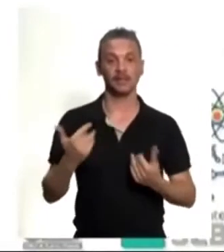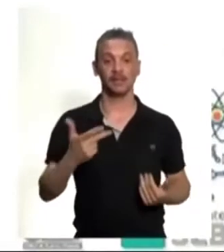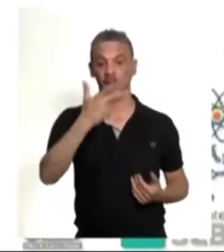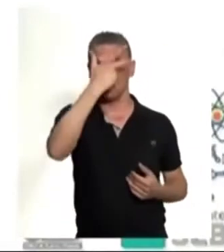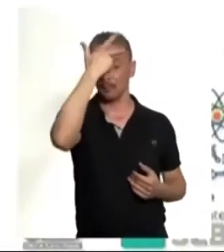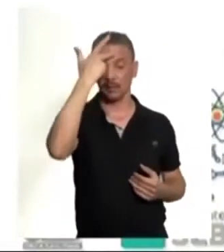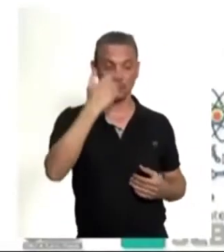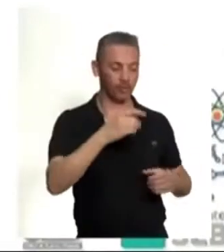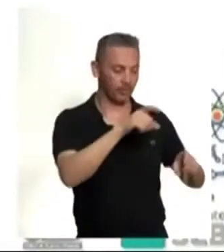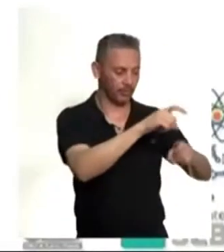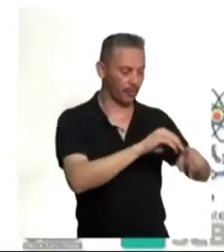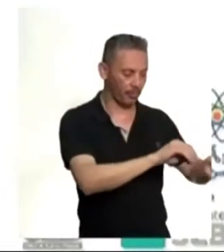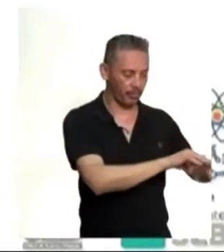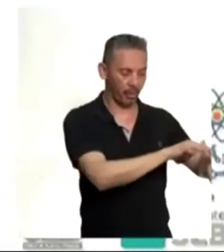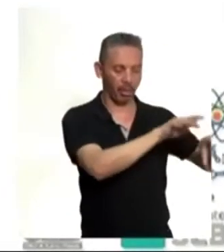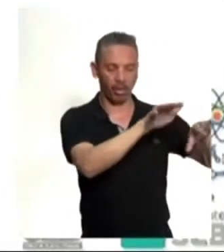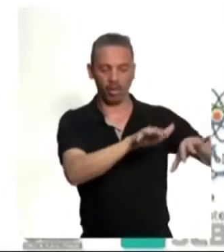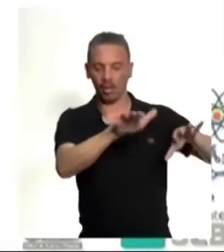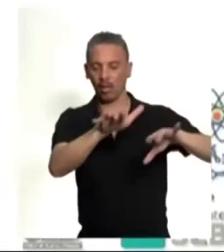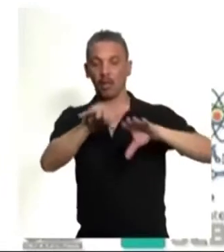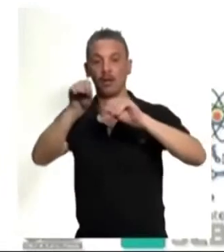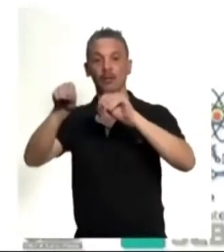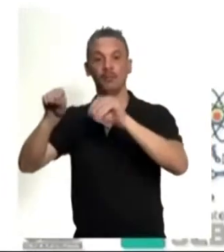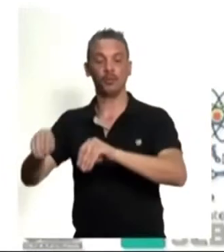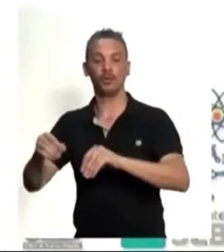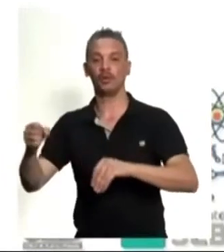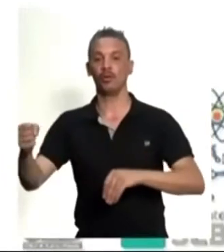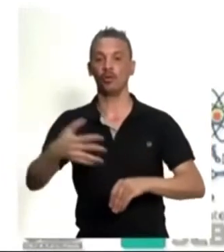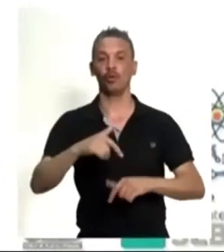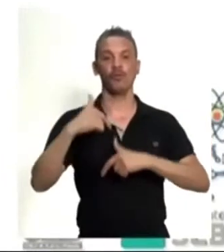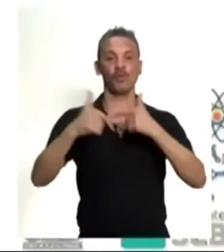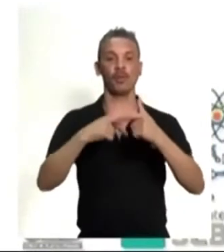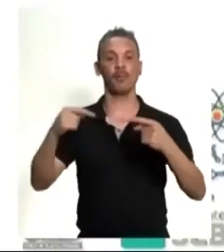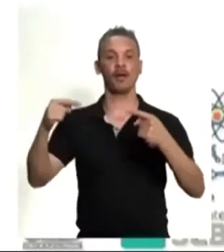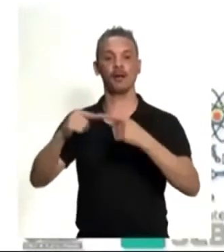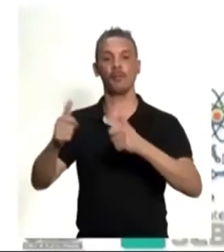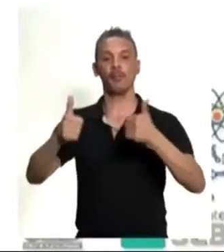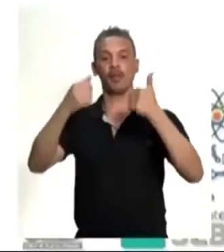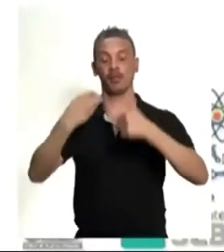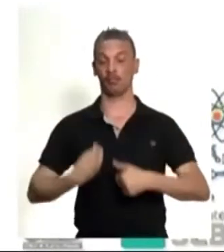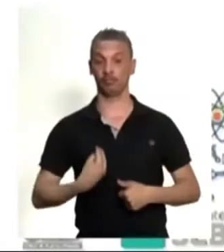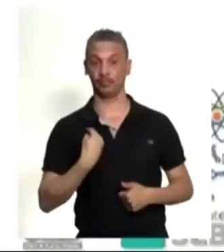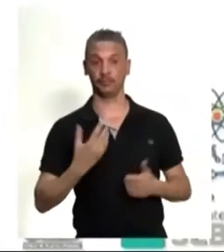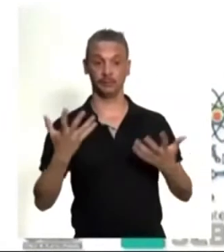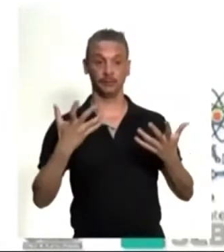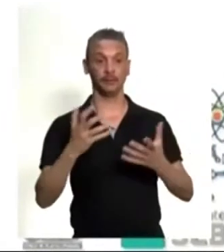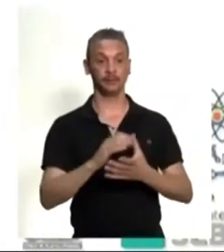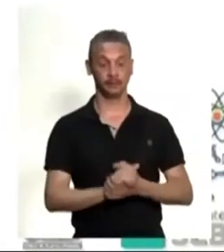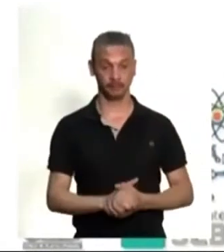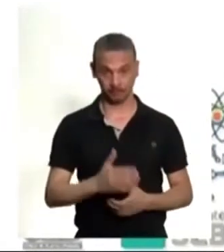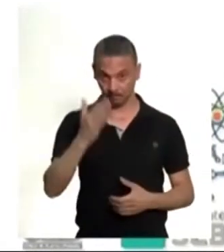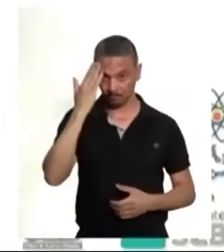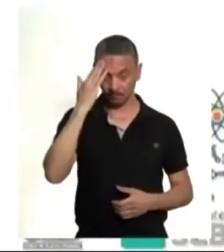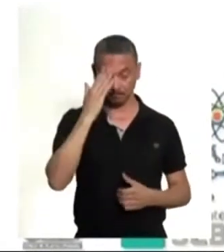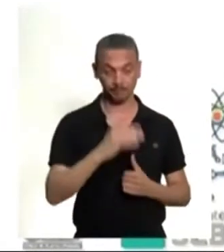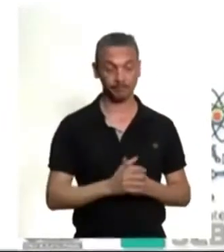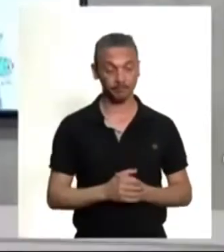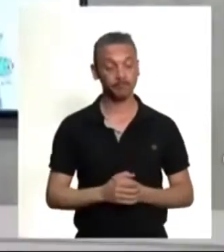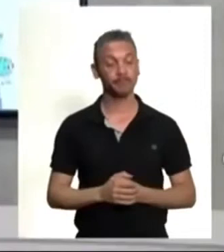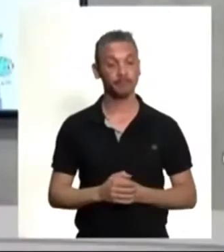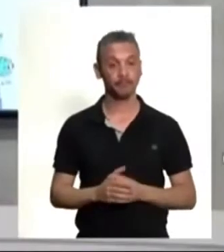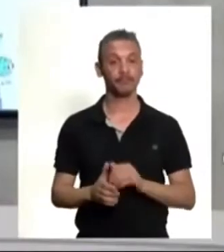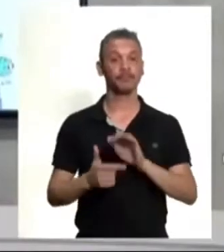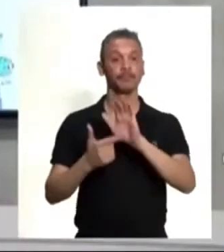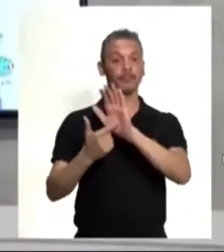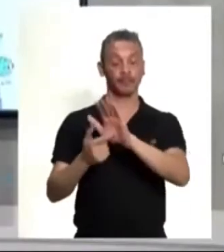pessoas saíram do campo e foram em busca de novas oportunidades e de melhores condições de vida. Tudo bem? Gente, isso aparece